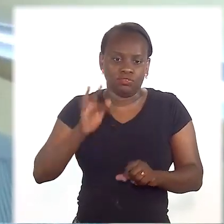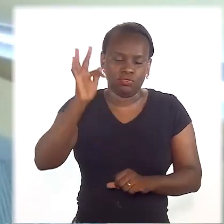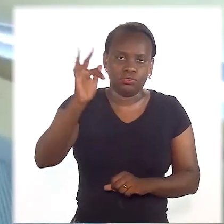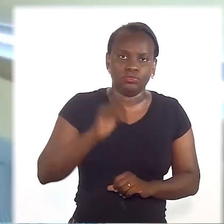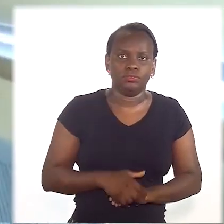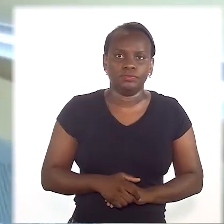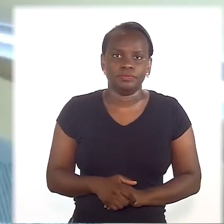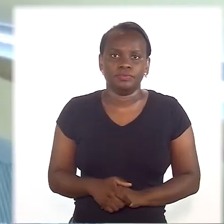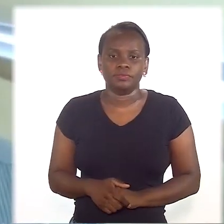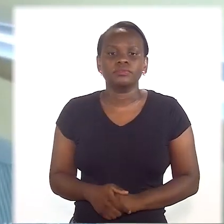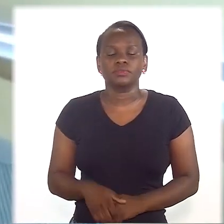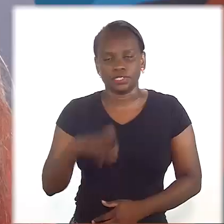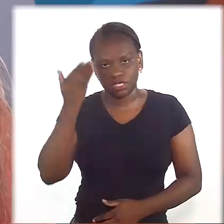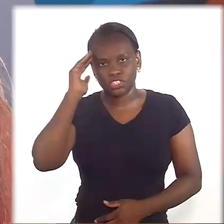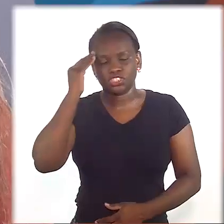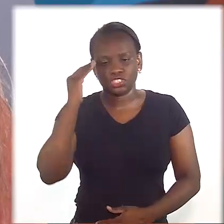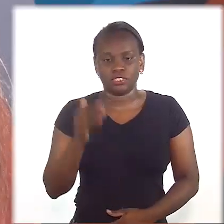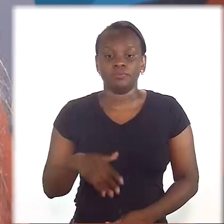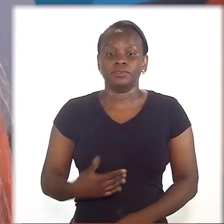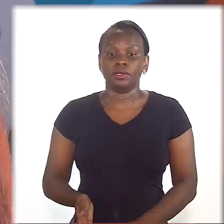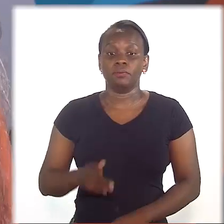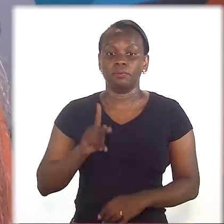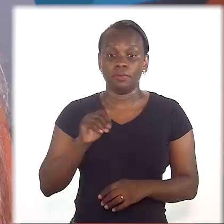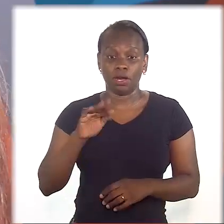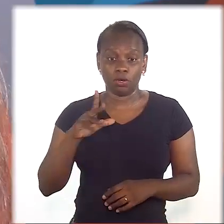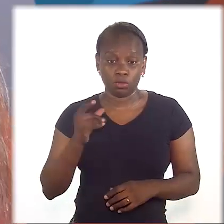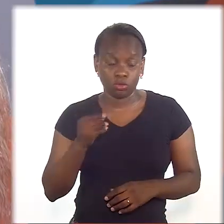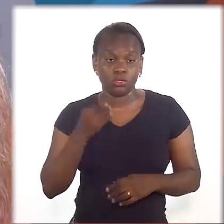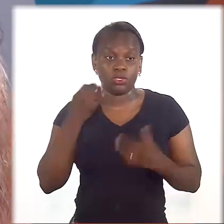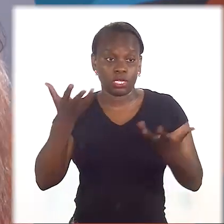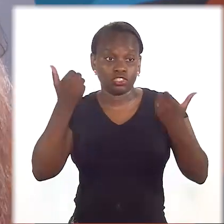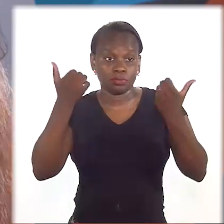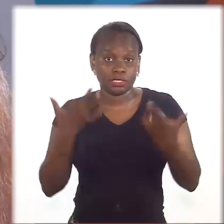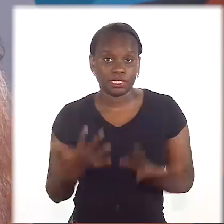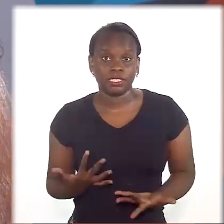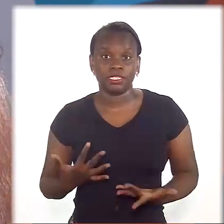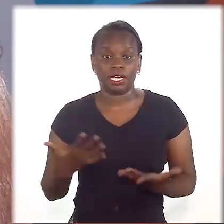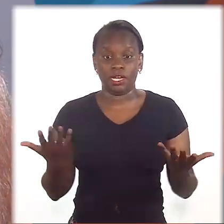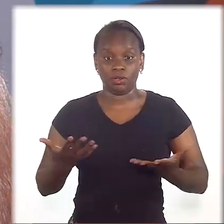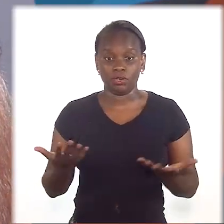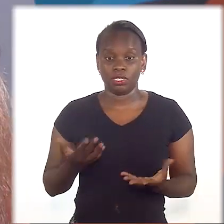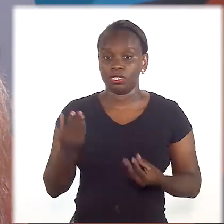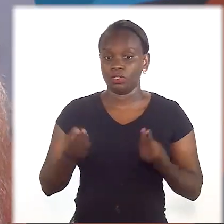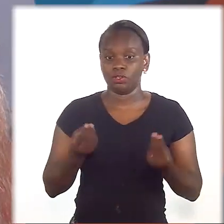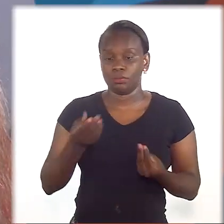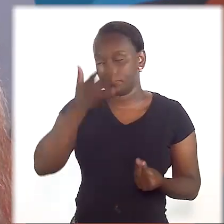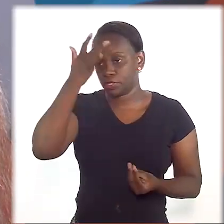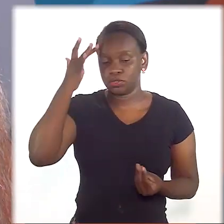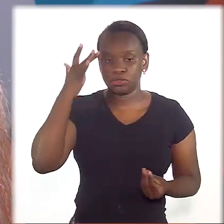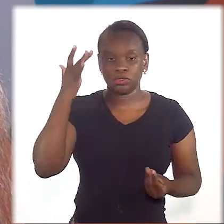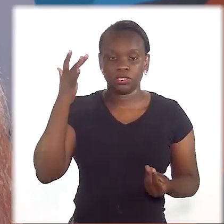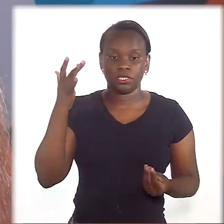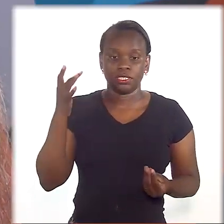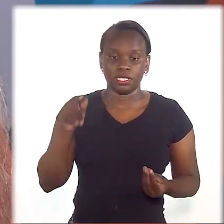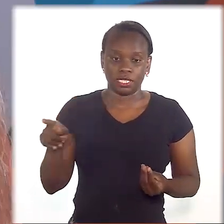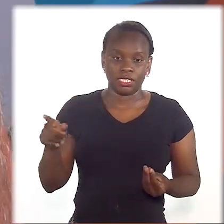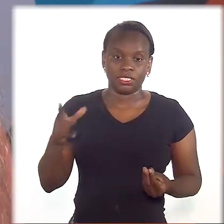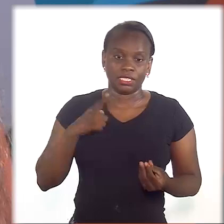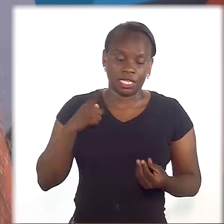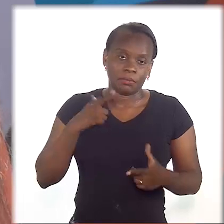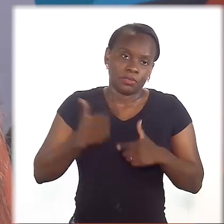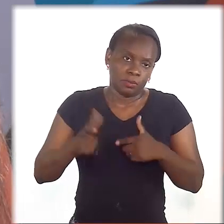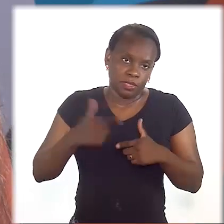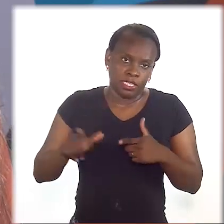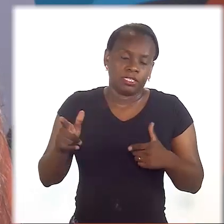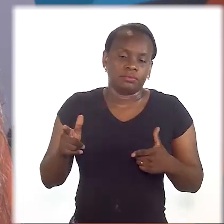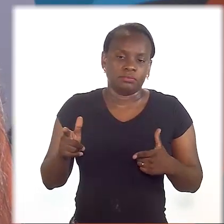no futuro. Entendi. Paulo, eu quero falar sobre agora como que as pessoas que estão com esse